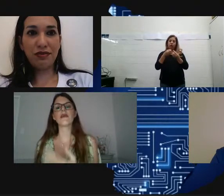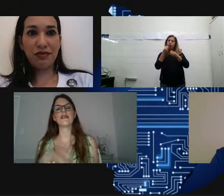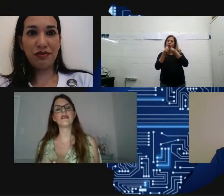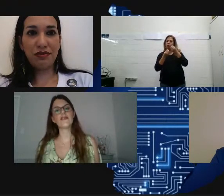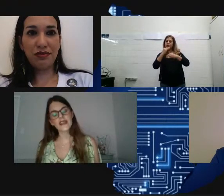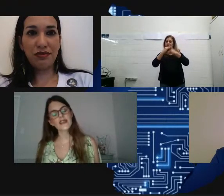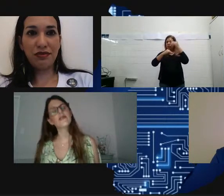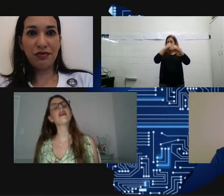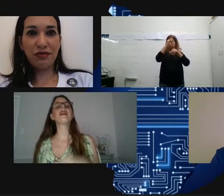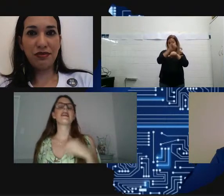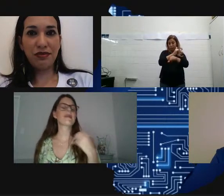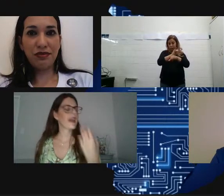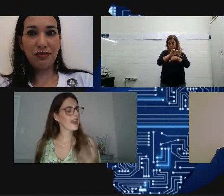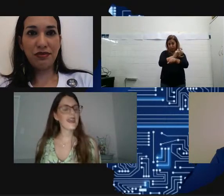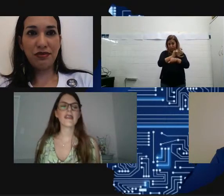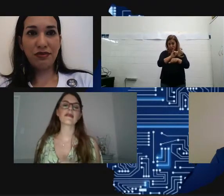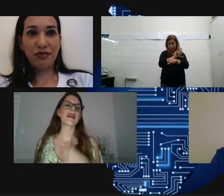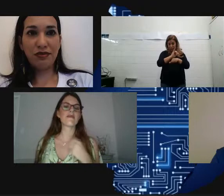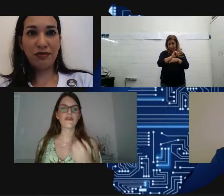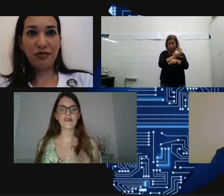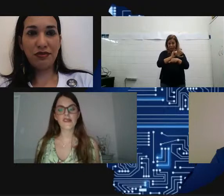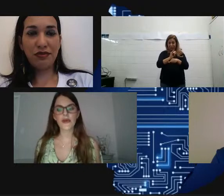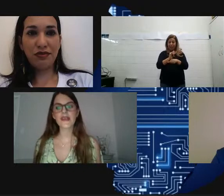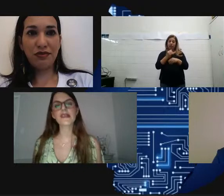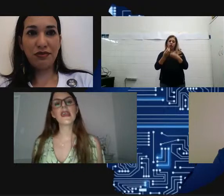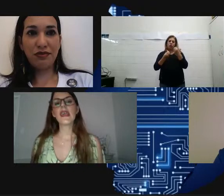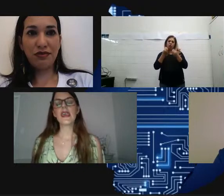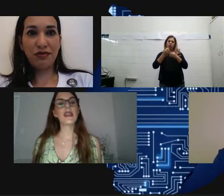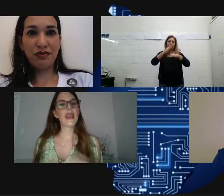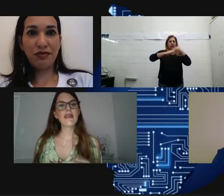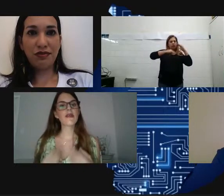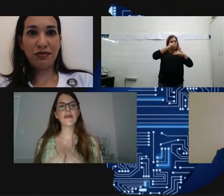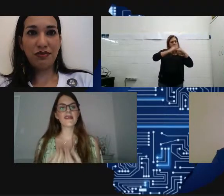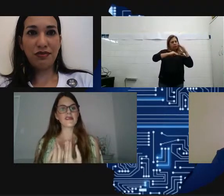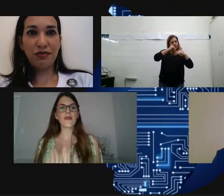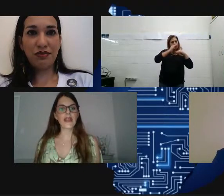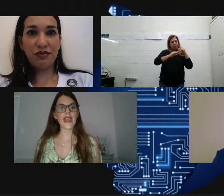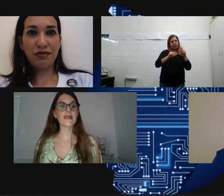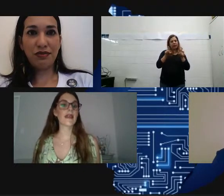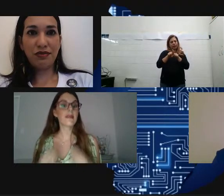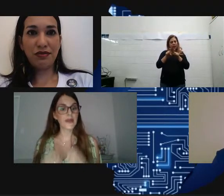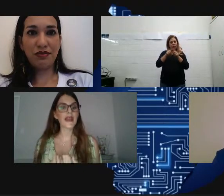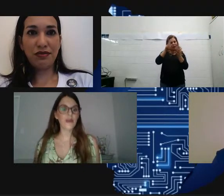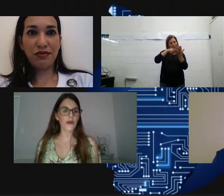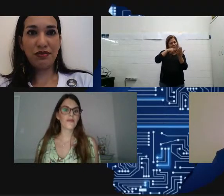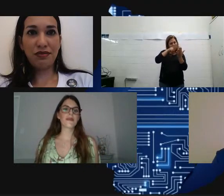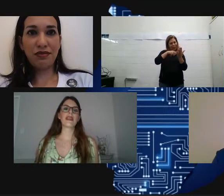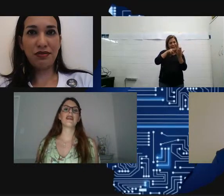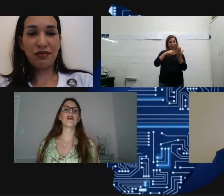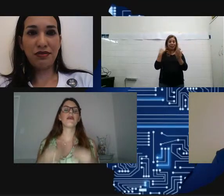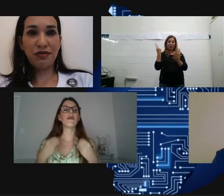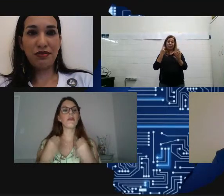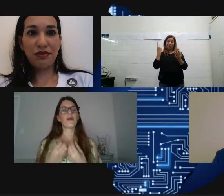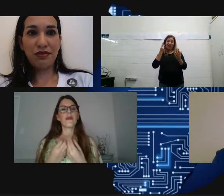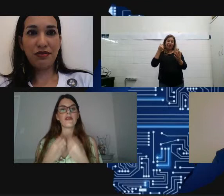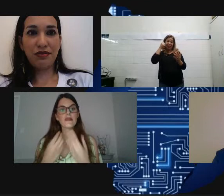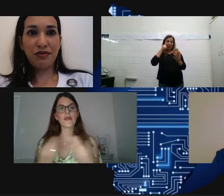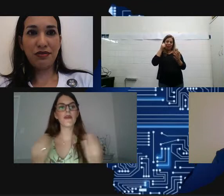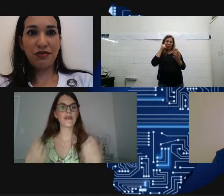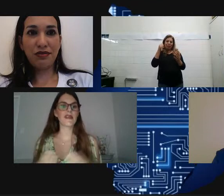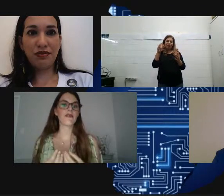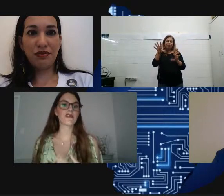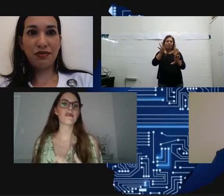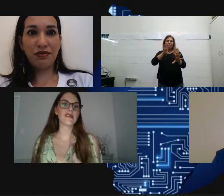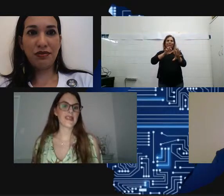contra a desigualdade de gênero nas carreiras, nas profissões, e ler sobre essas mulheres é inspirador, né? Então,